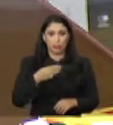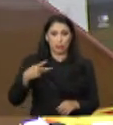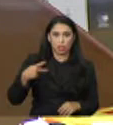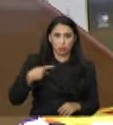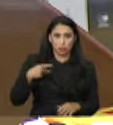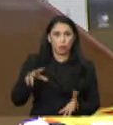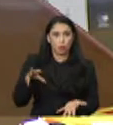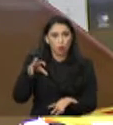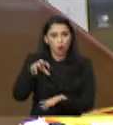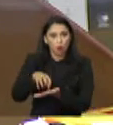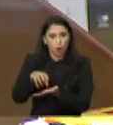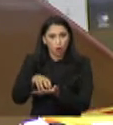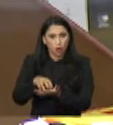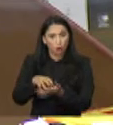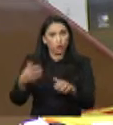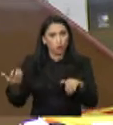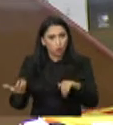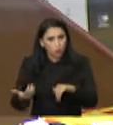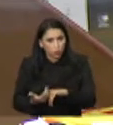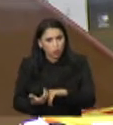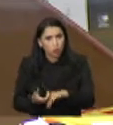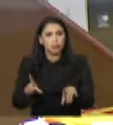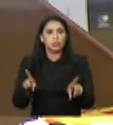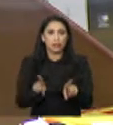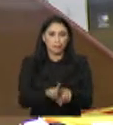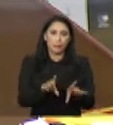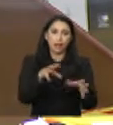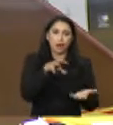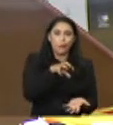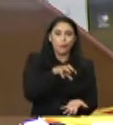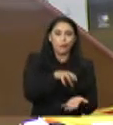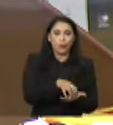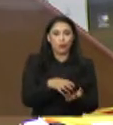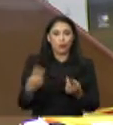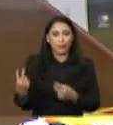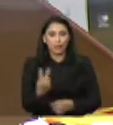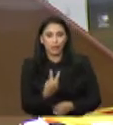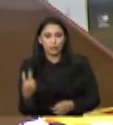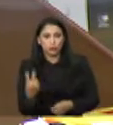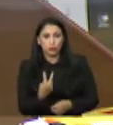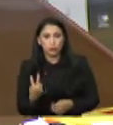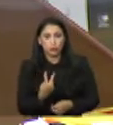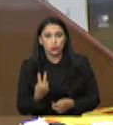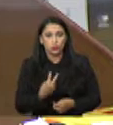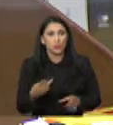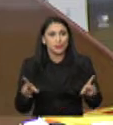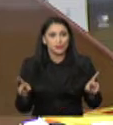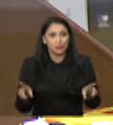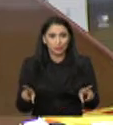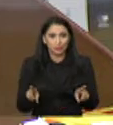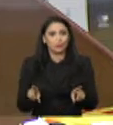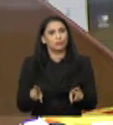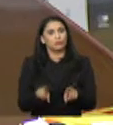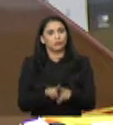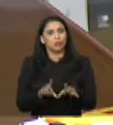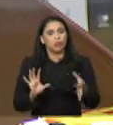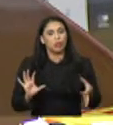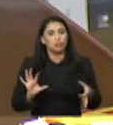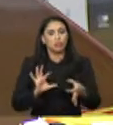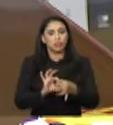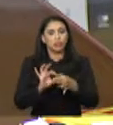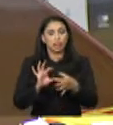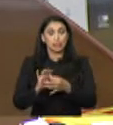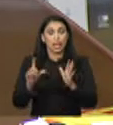ministério público é o órgão o Congresso Nacional também é o órgão mais ambos fazem parte do mesmo estado Federal a lei